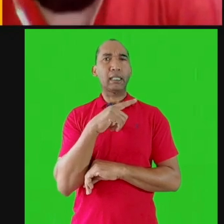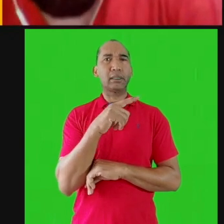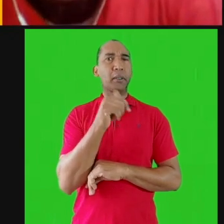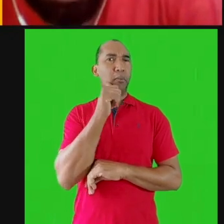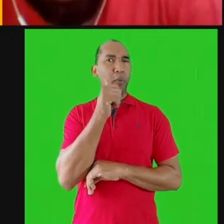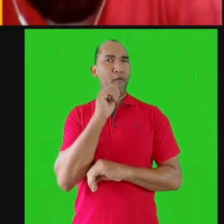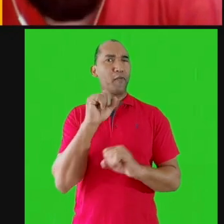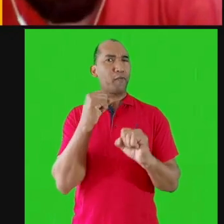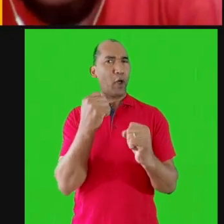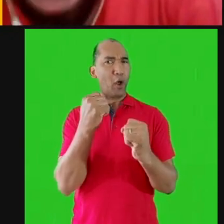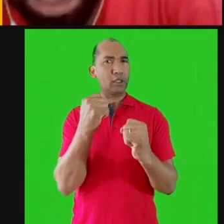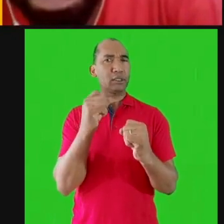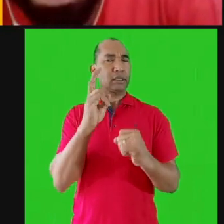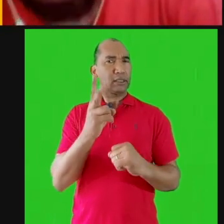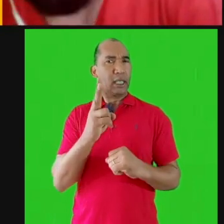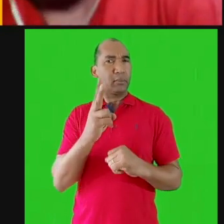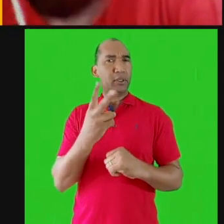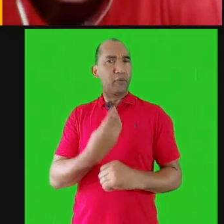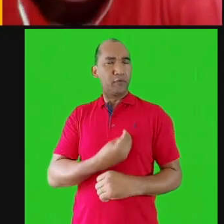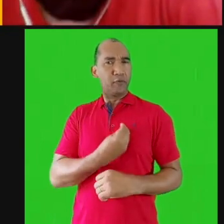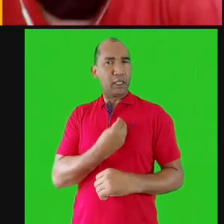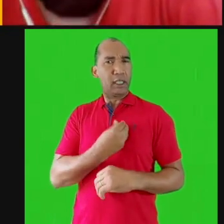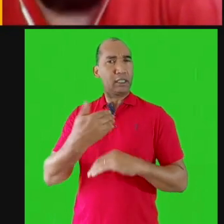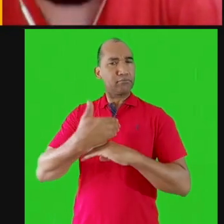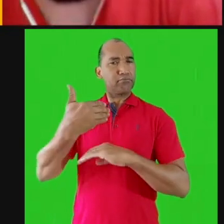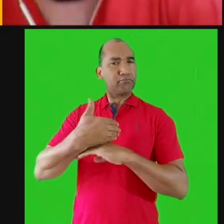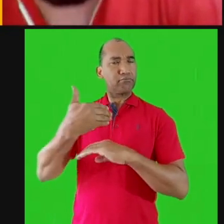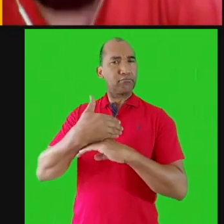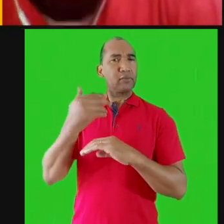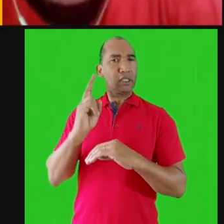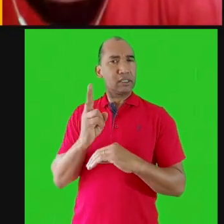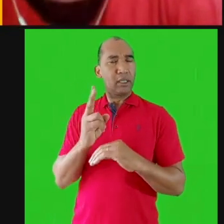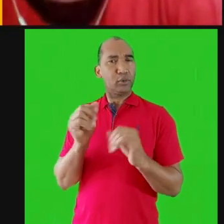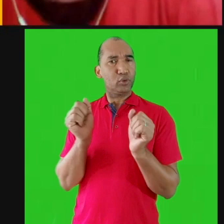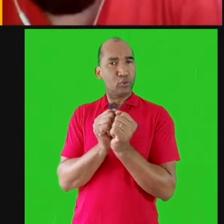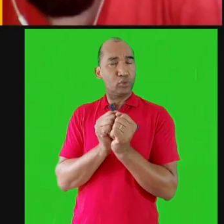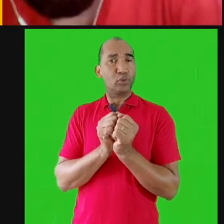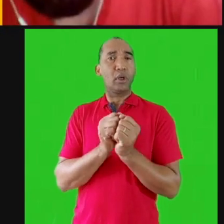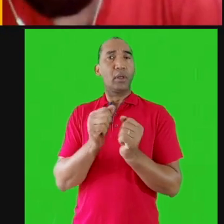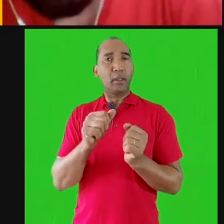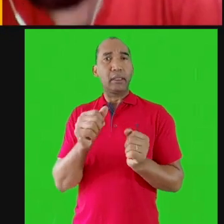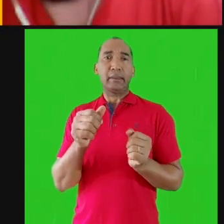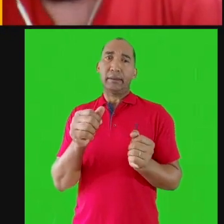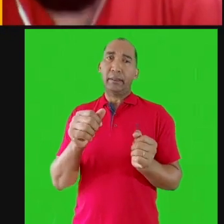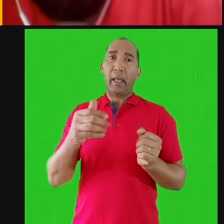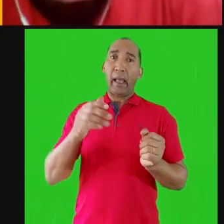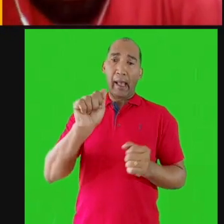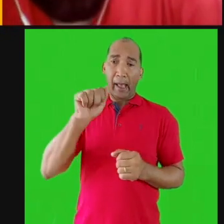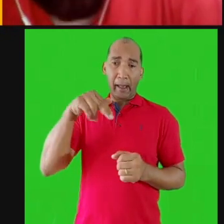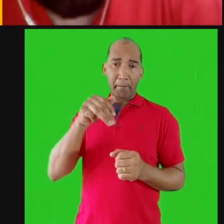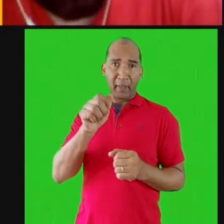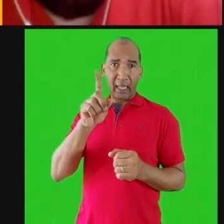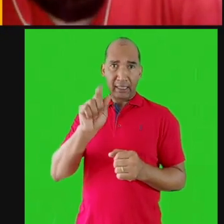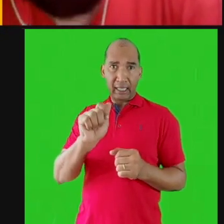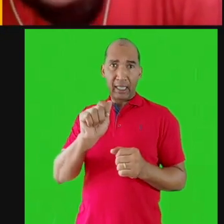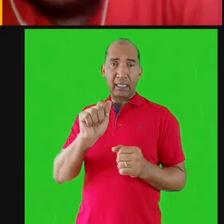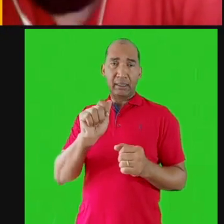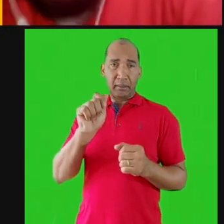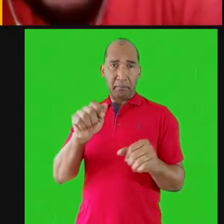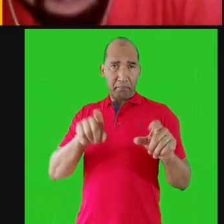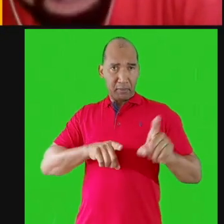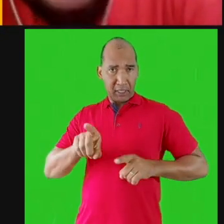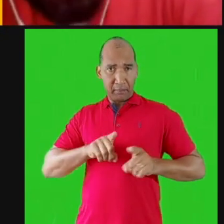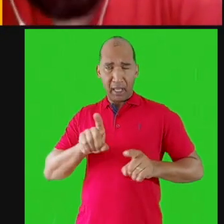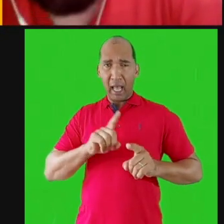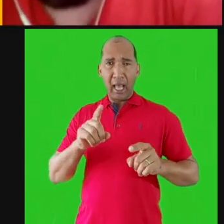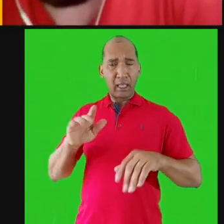presentes na minha vida, mulheres trans, primeiro a Amanda, que é minha prima, que foi minha melhor amiga desde a infância, que até hoje é minha